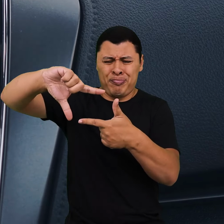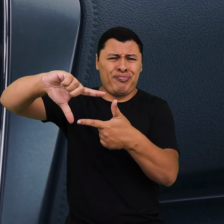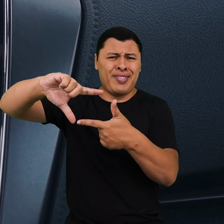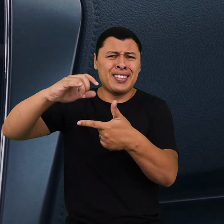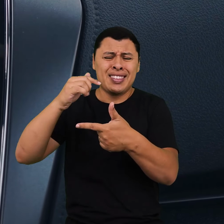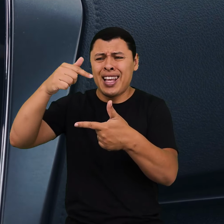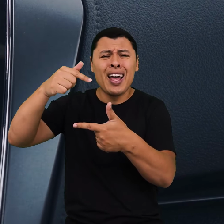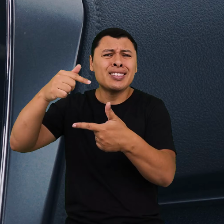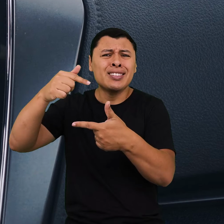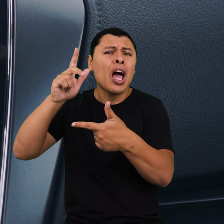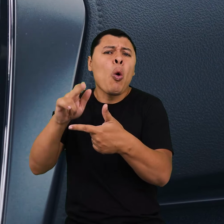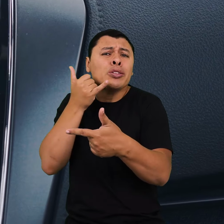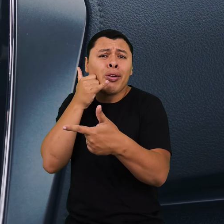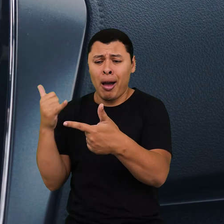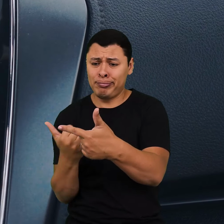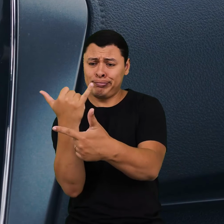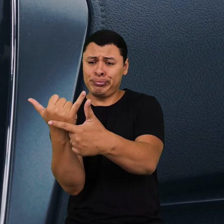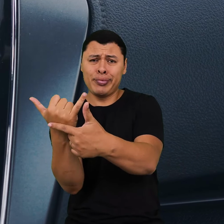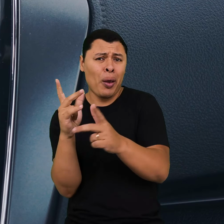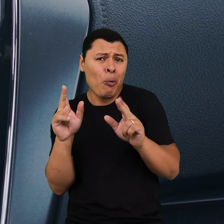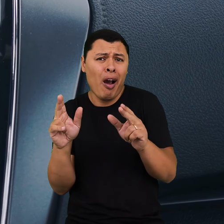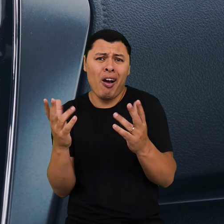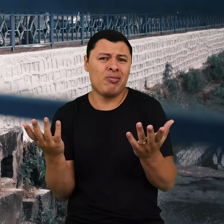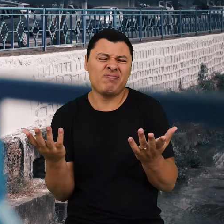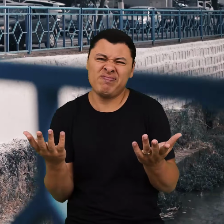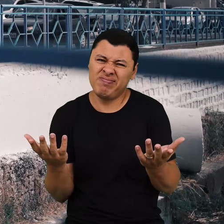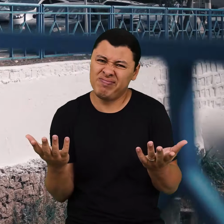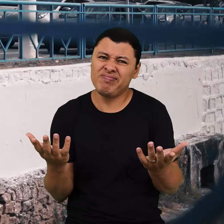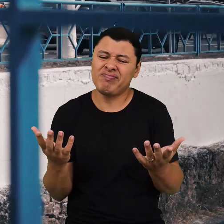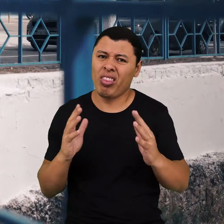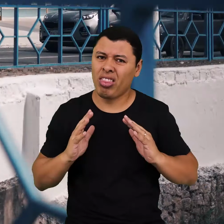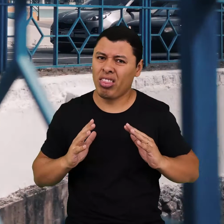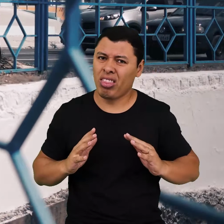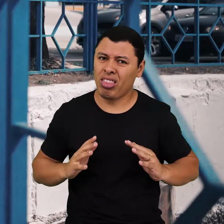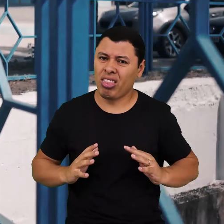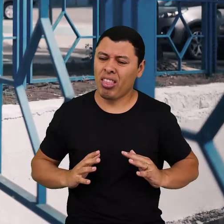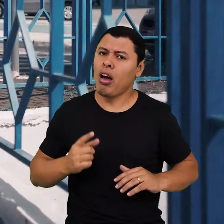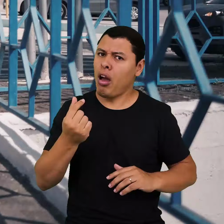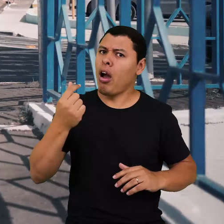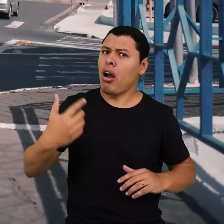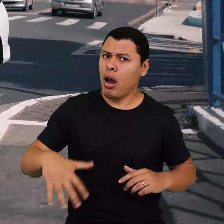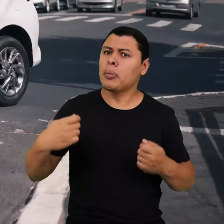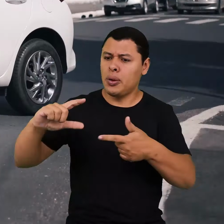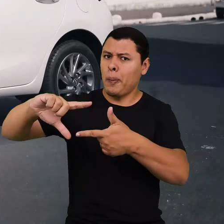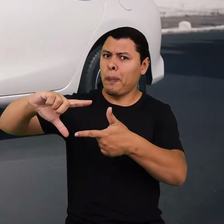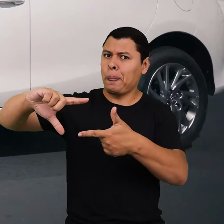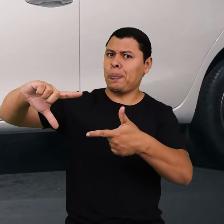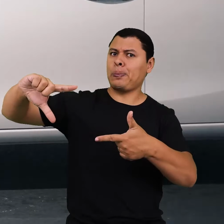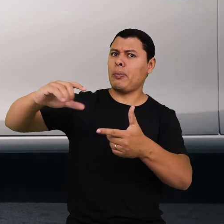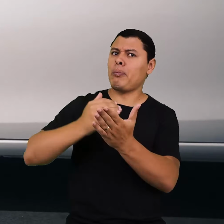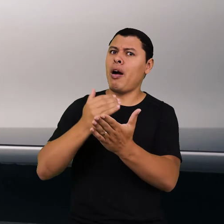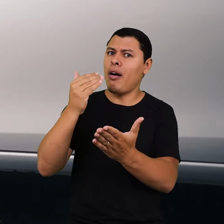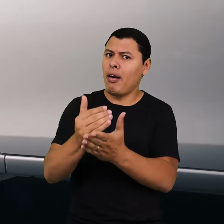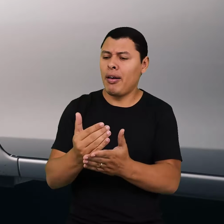7 polegadas. Se você pegar um celular e deitar, é exatamente o que você tem aqui, né? Então, novamente, para a categoria que ele está competindo, seriam caprichos que